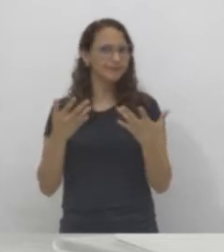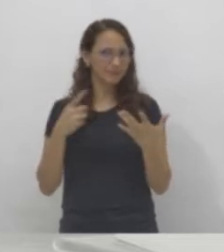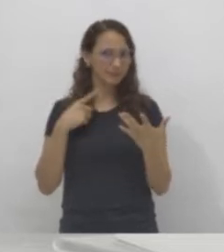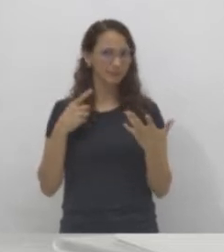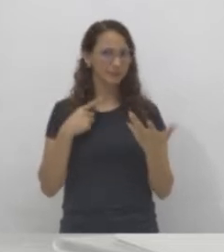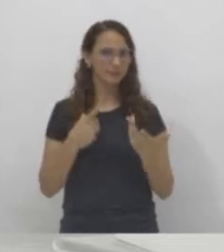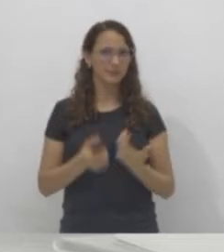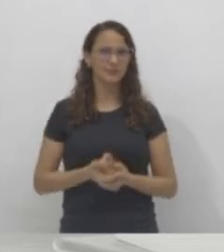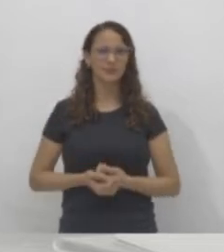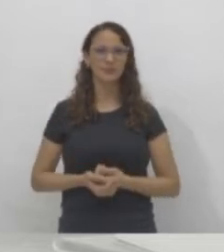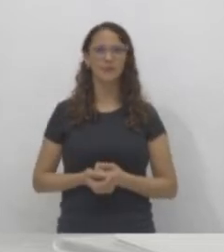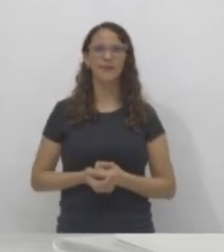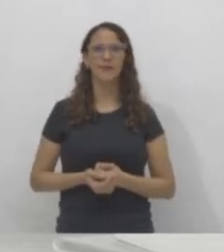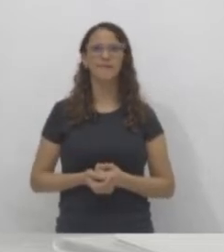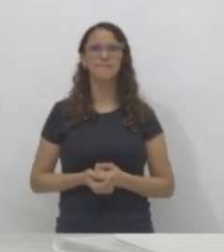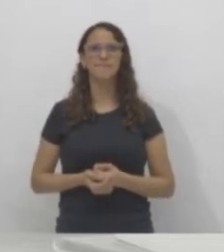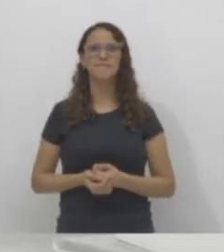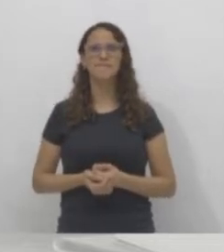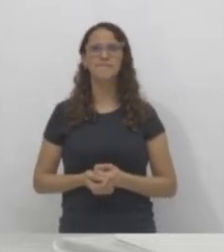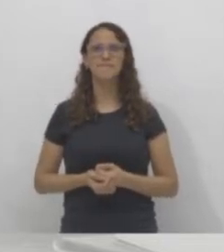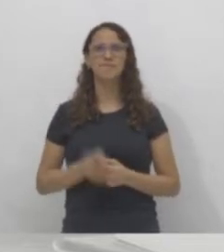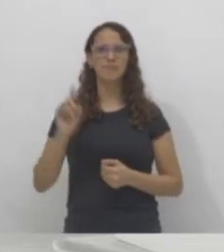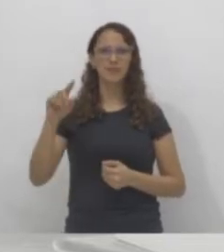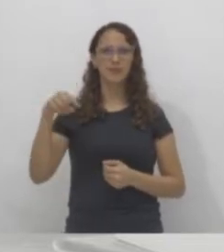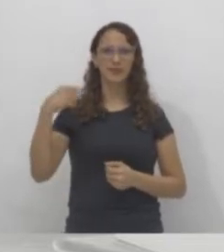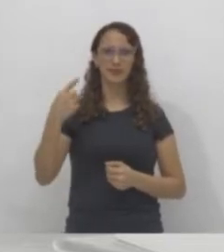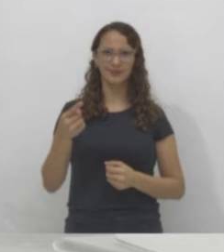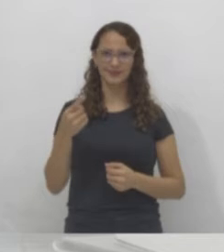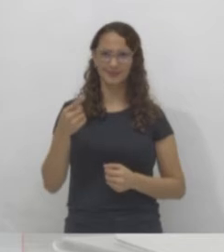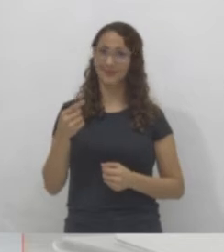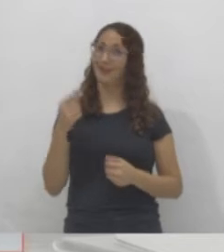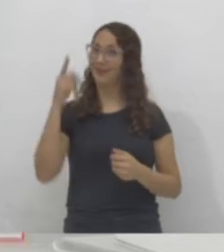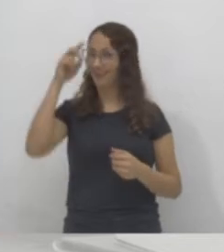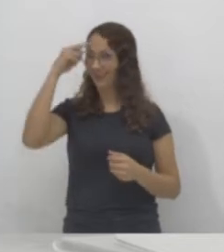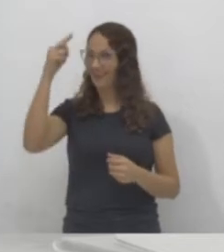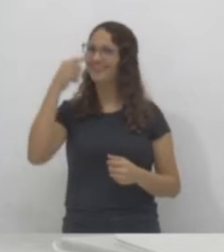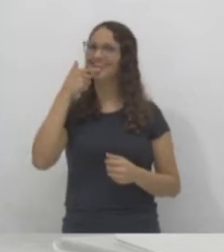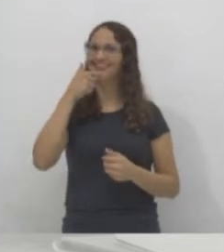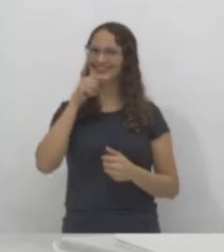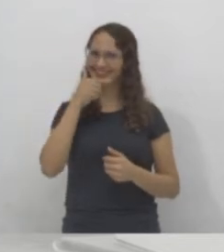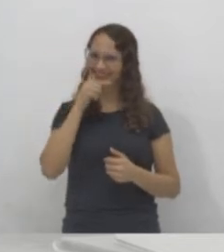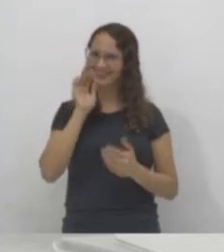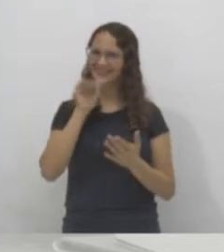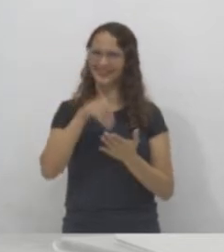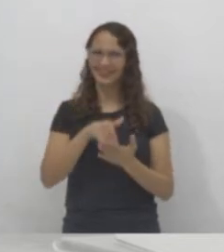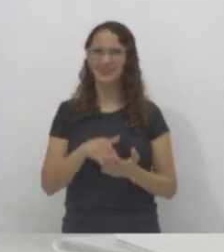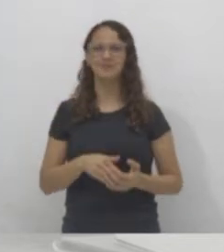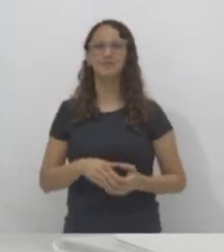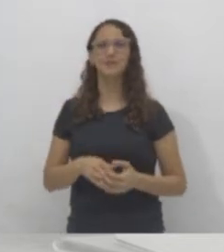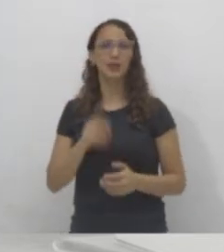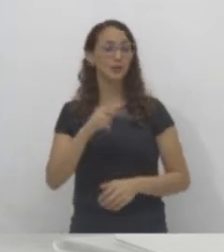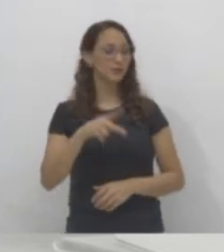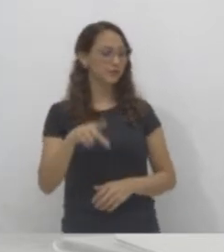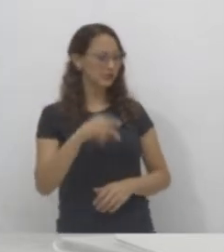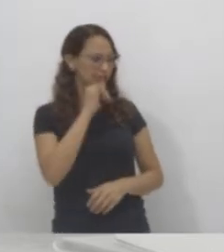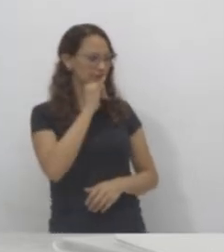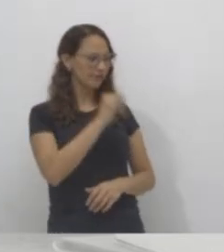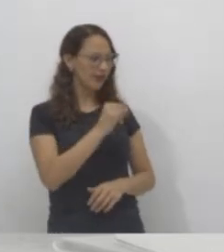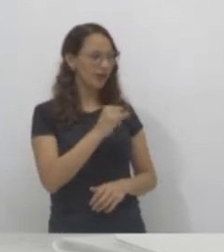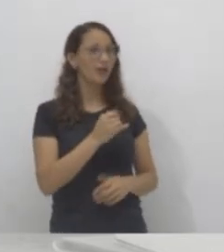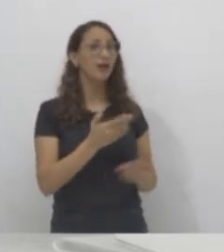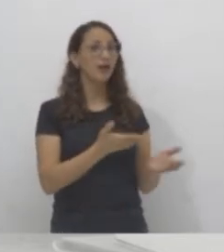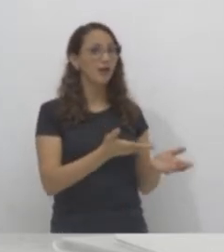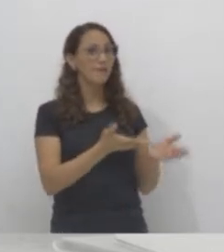é a primeira situação. Vamos para a próxima. Lembrem de rir ao final. Diz a professora: